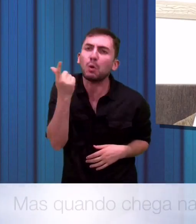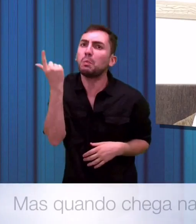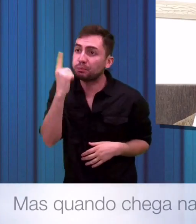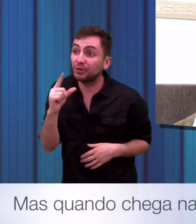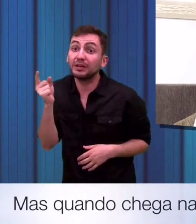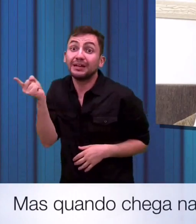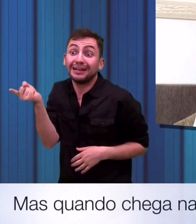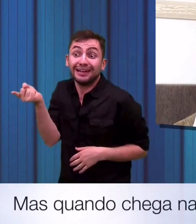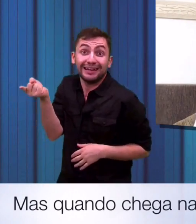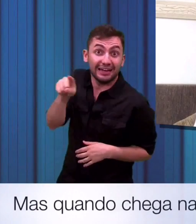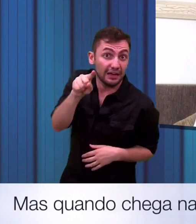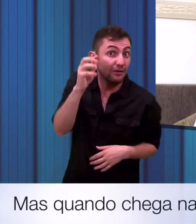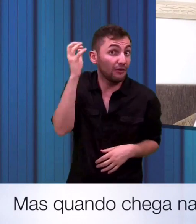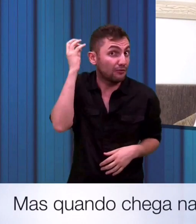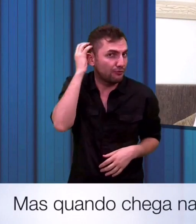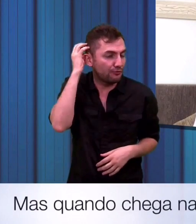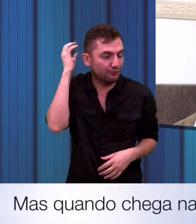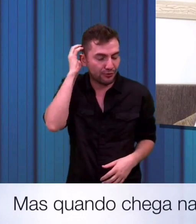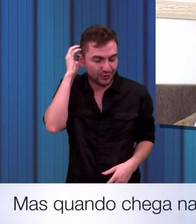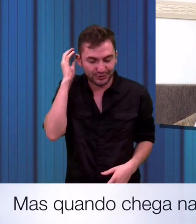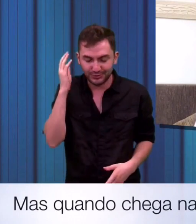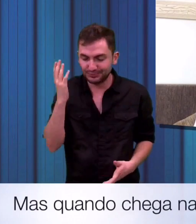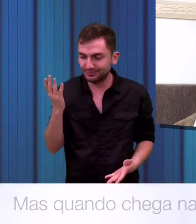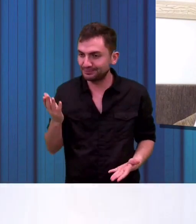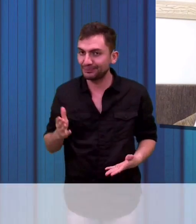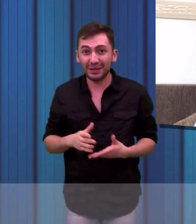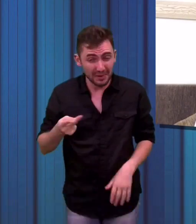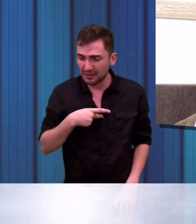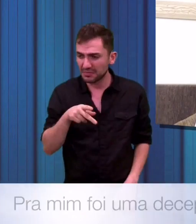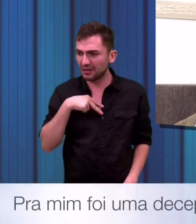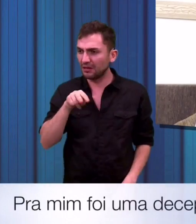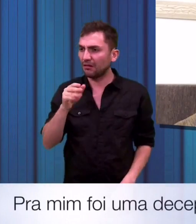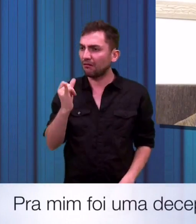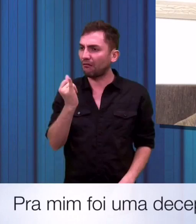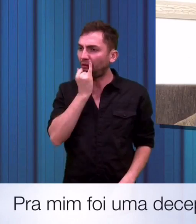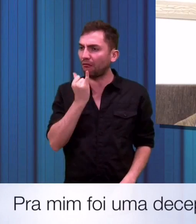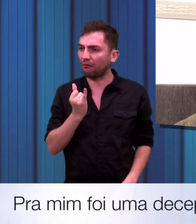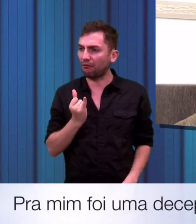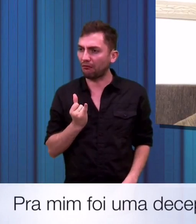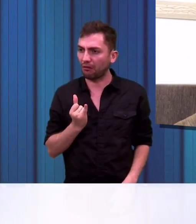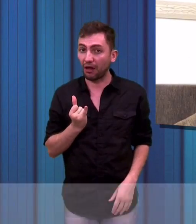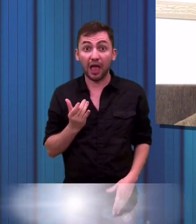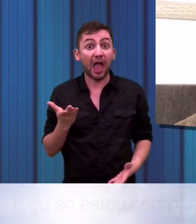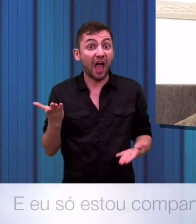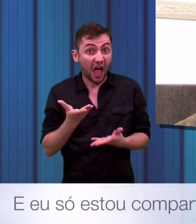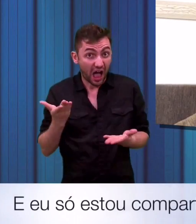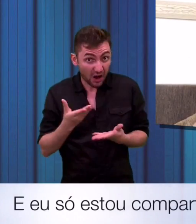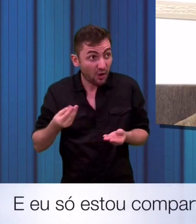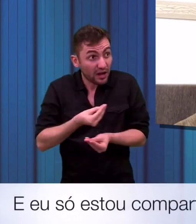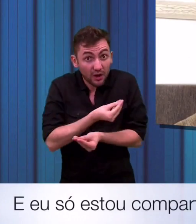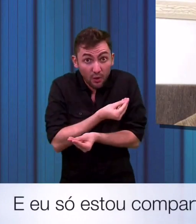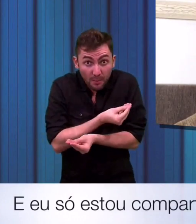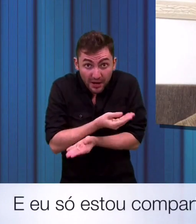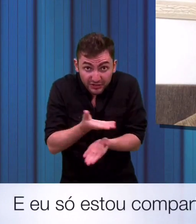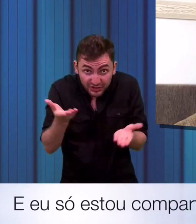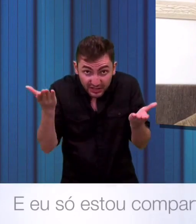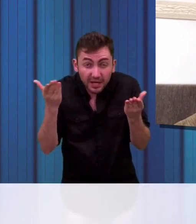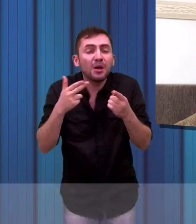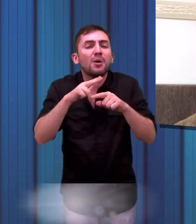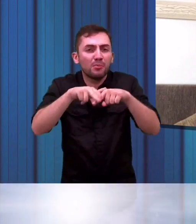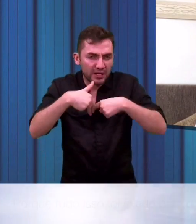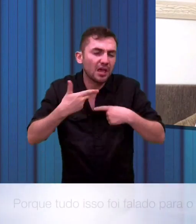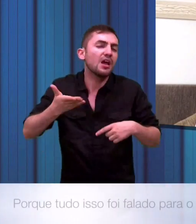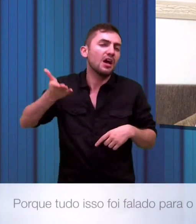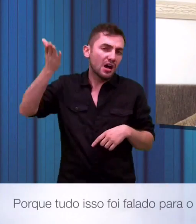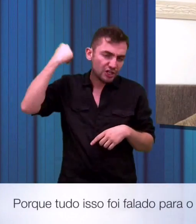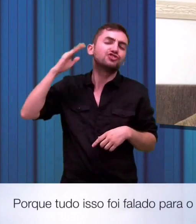eletrodos, mas quando chega na parte da fono, olha, para mim foi uma decepção. E eu só tô compartilhando isso